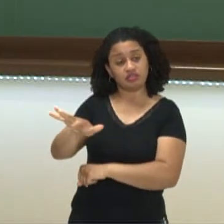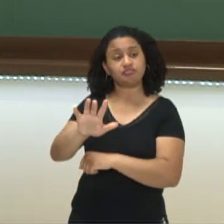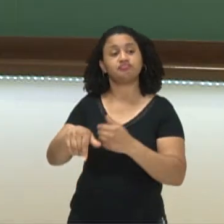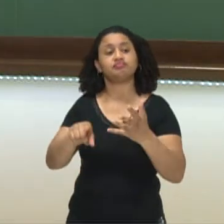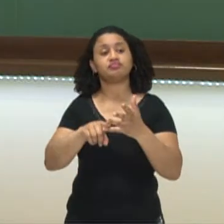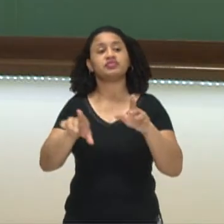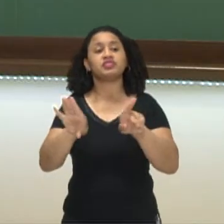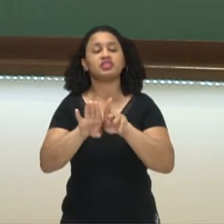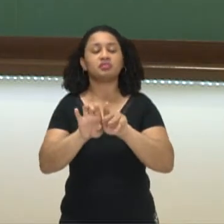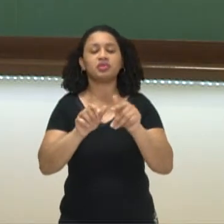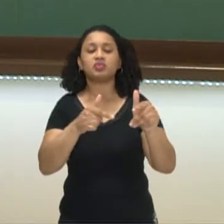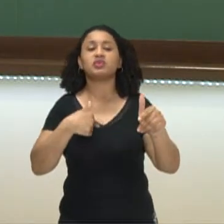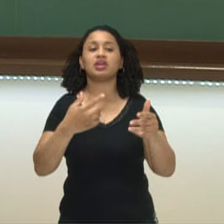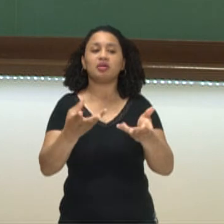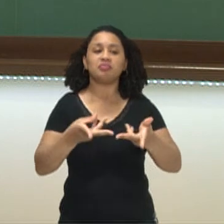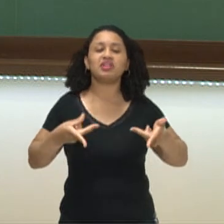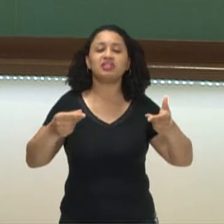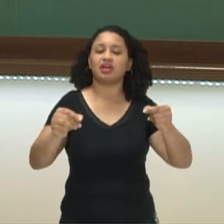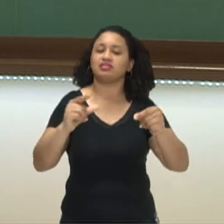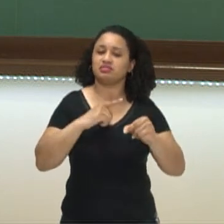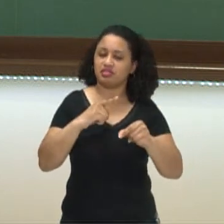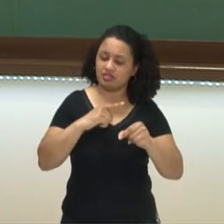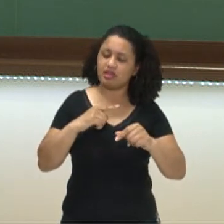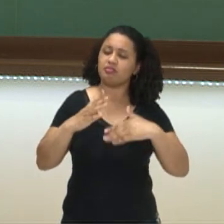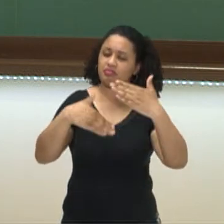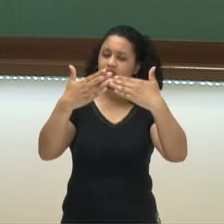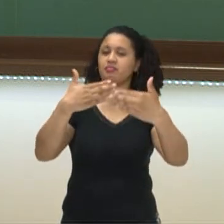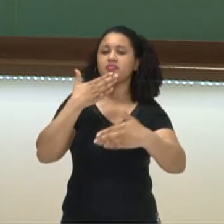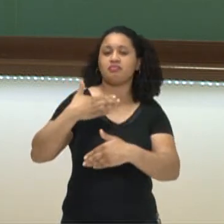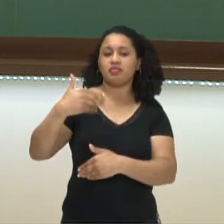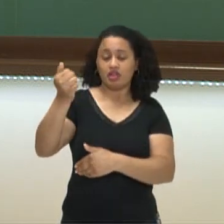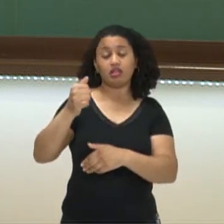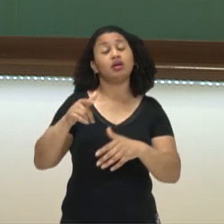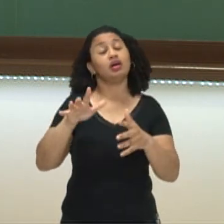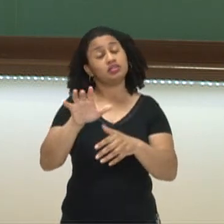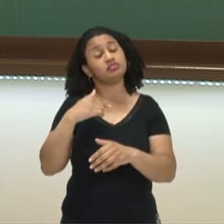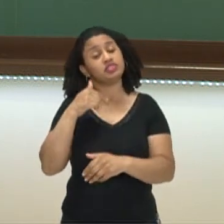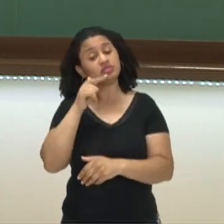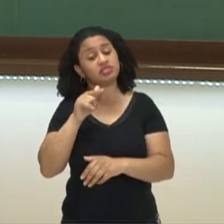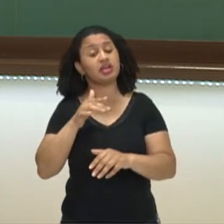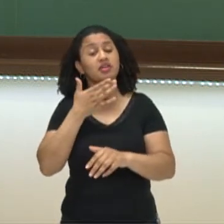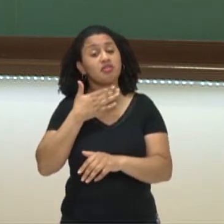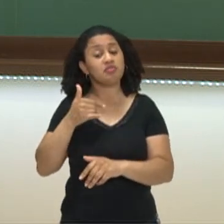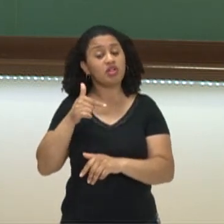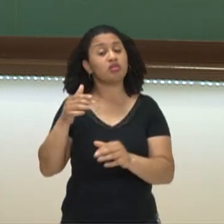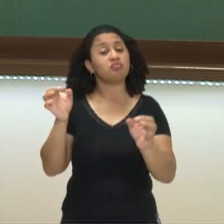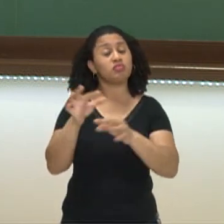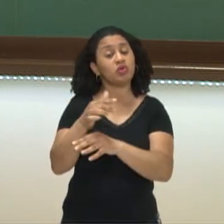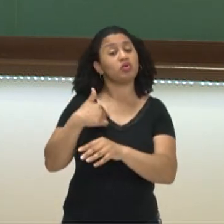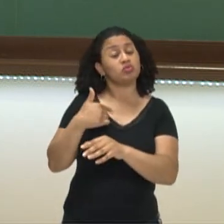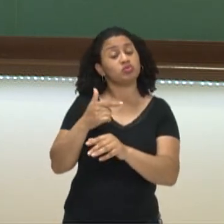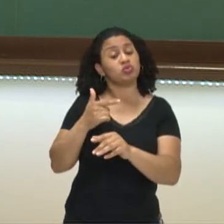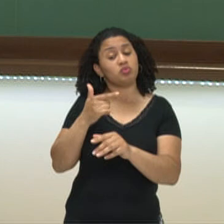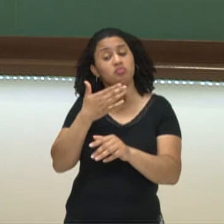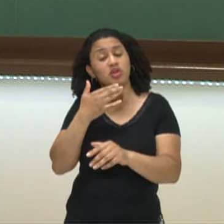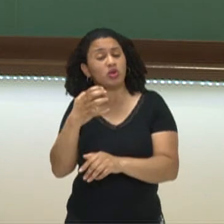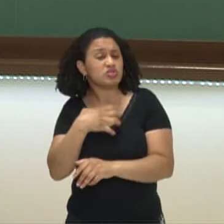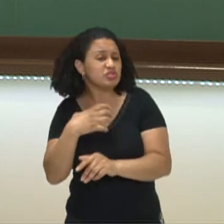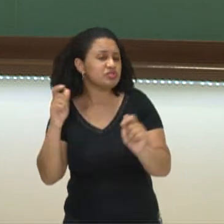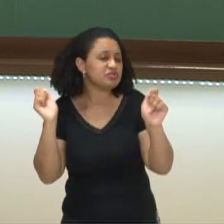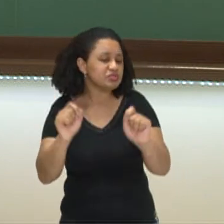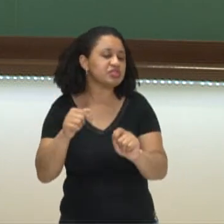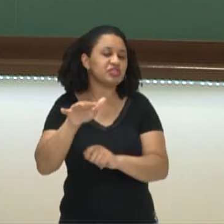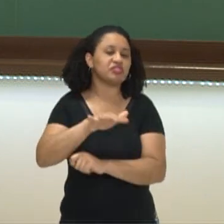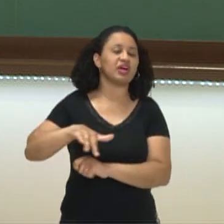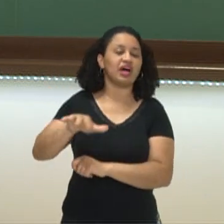Exercite seus pontos positivos e suas virtudes. Dessa maneira você se prepara melhor para encontrar da melhor maneira possível a